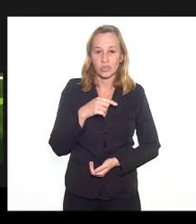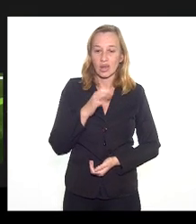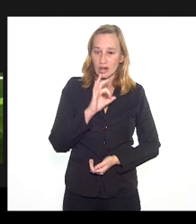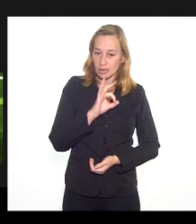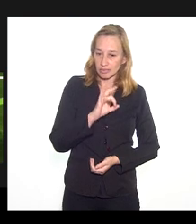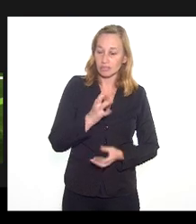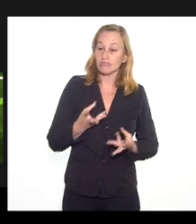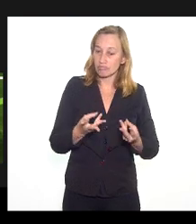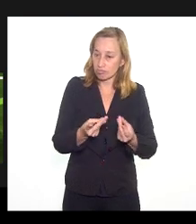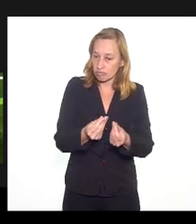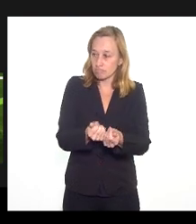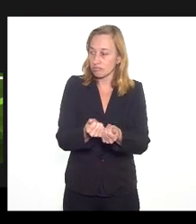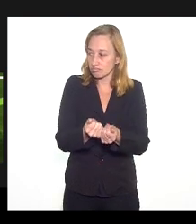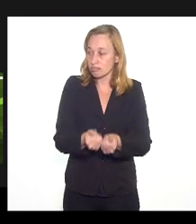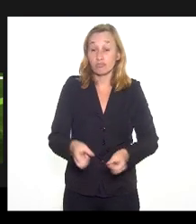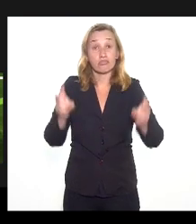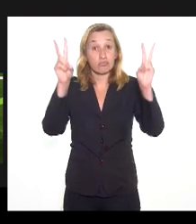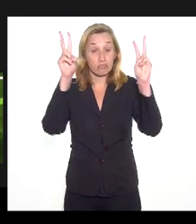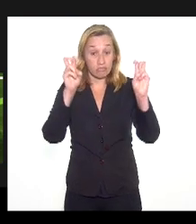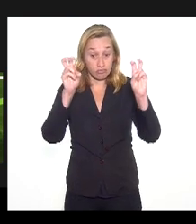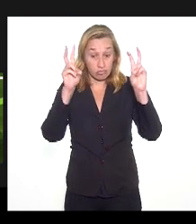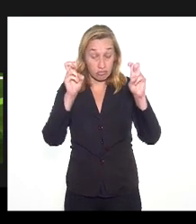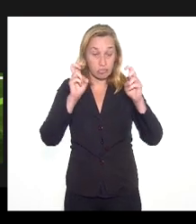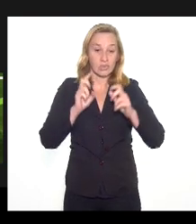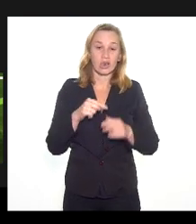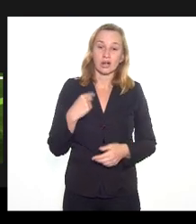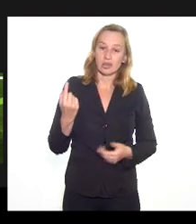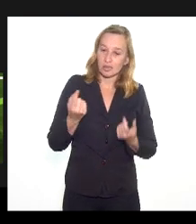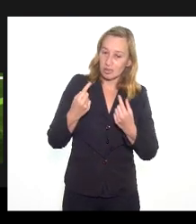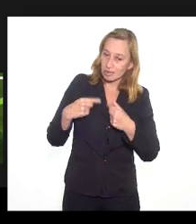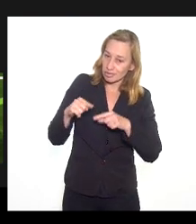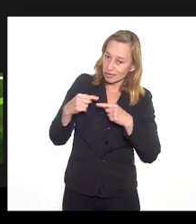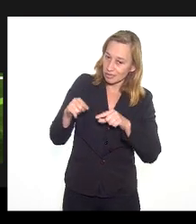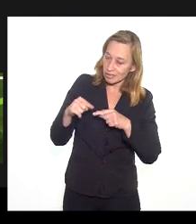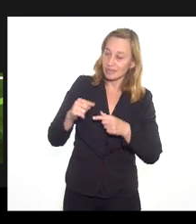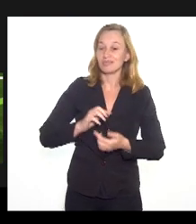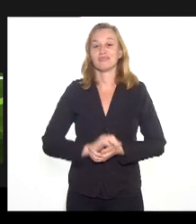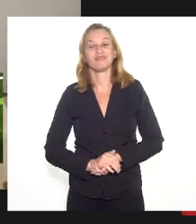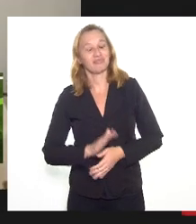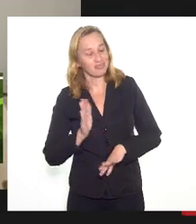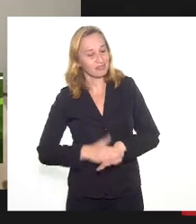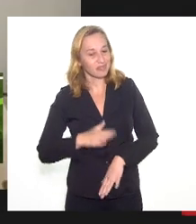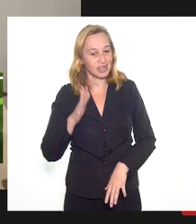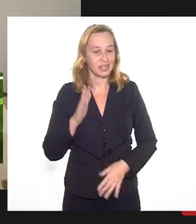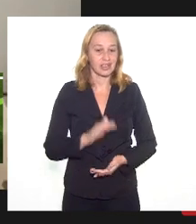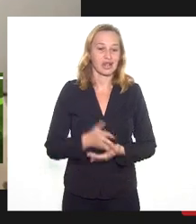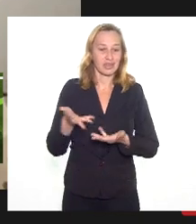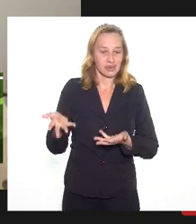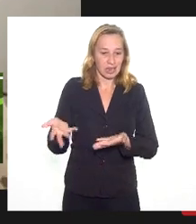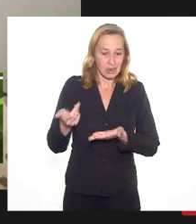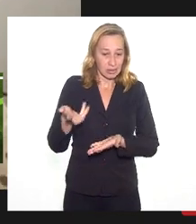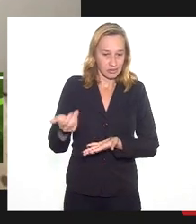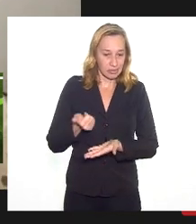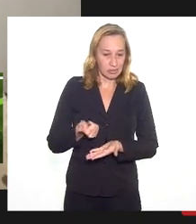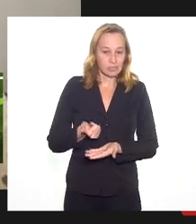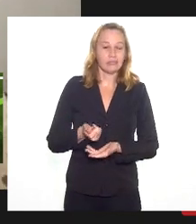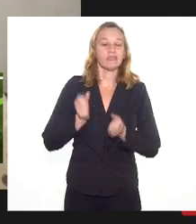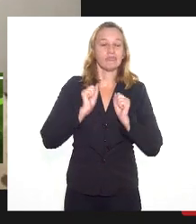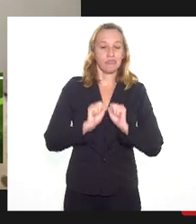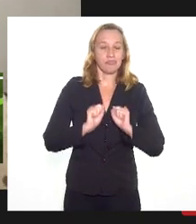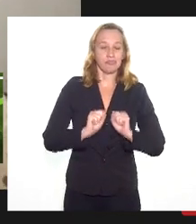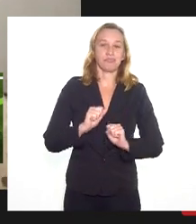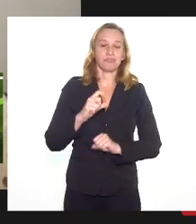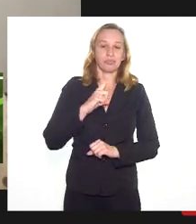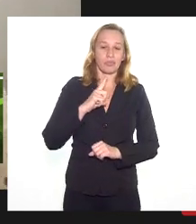uma sensibilidade com o tema e vamos provocá-lo mais vezes, justamente para que a gente possa